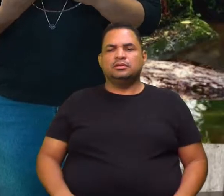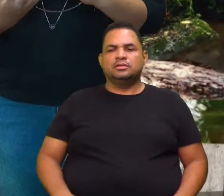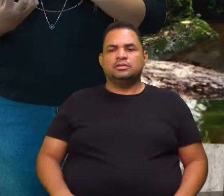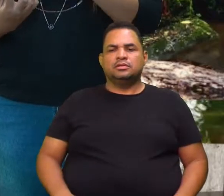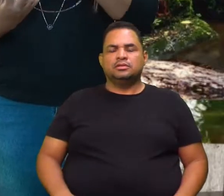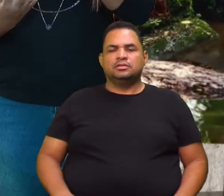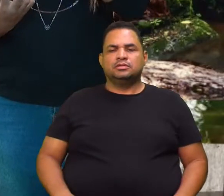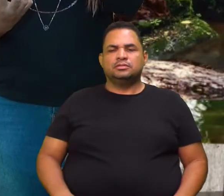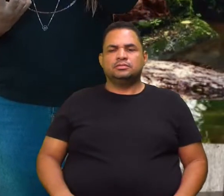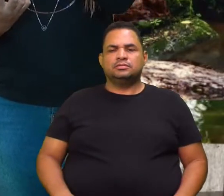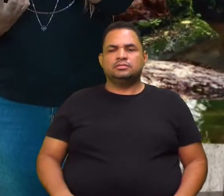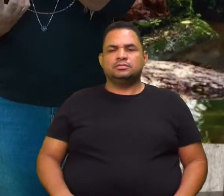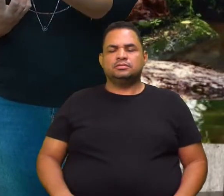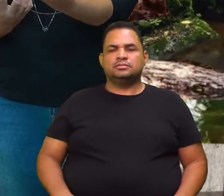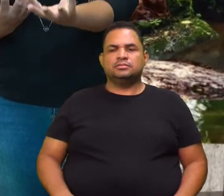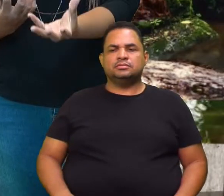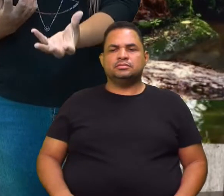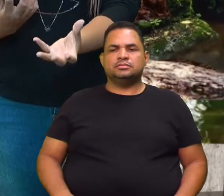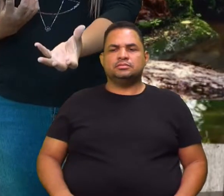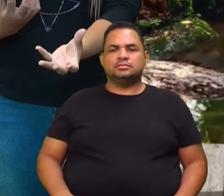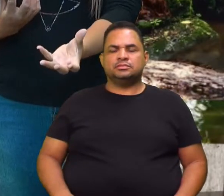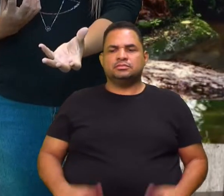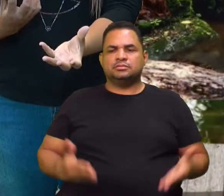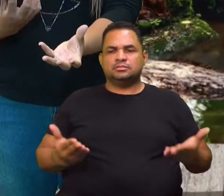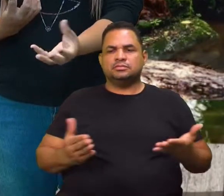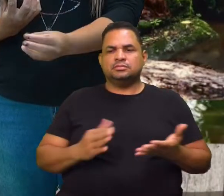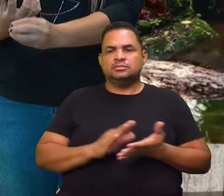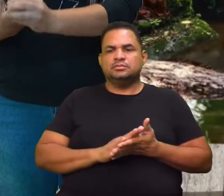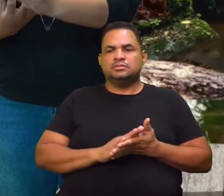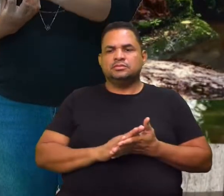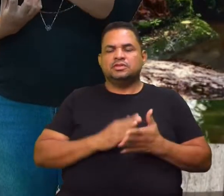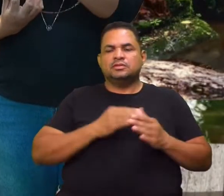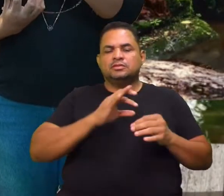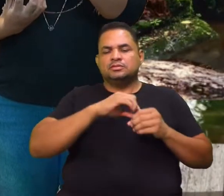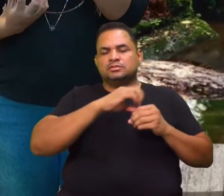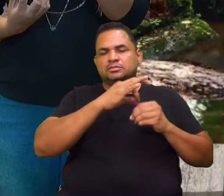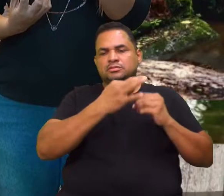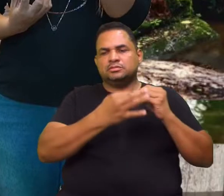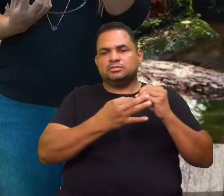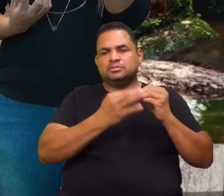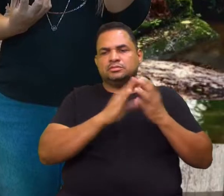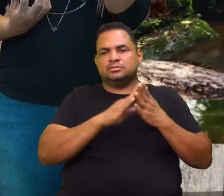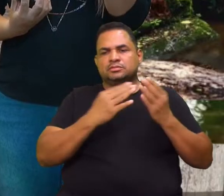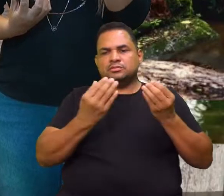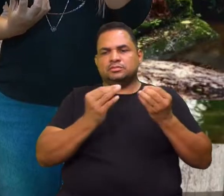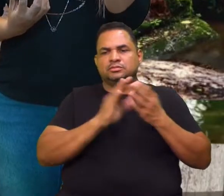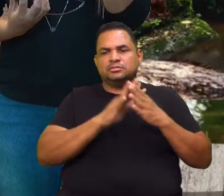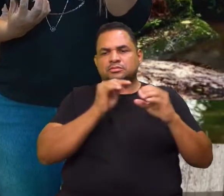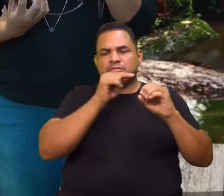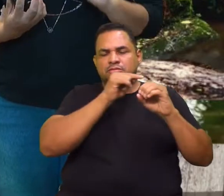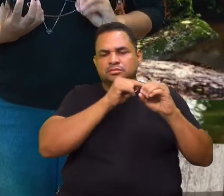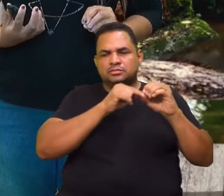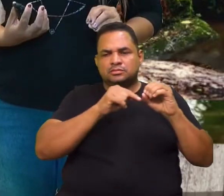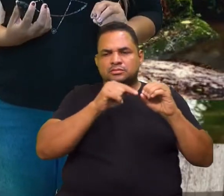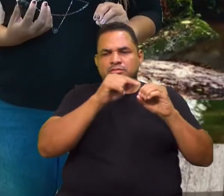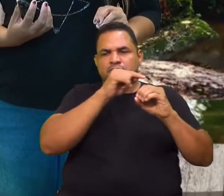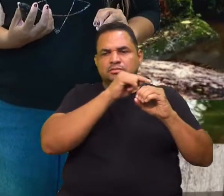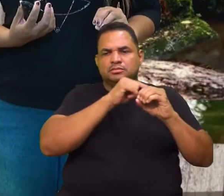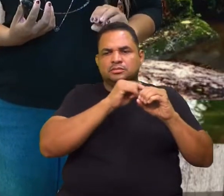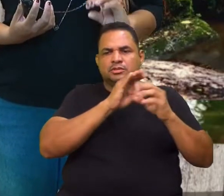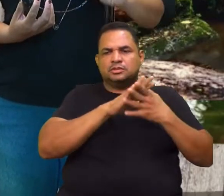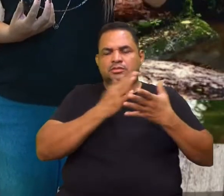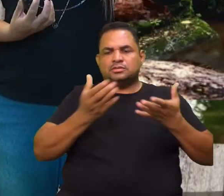folículos ali. E aí eles vão, então, sair dos ovários, vão migrar e vão ficar ali na tuba